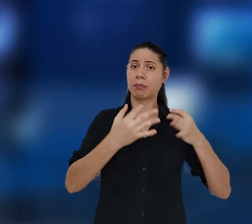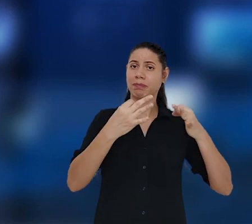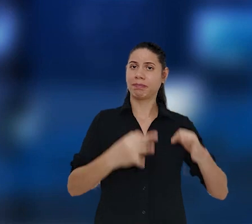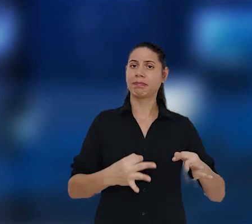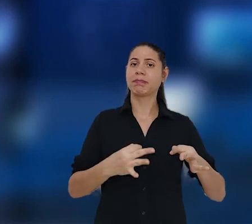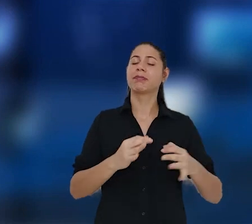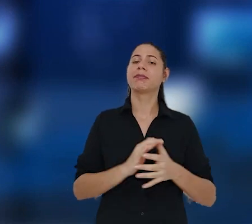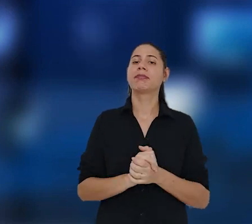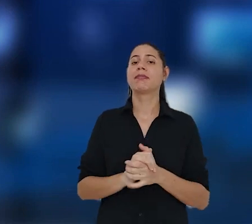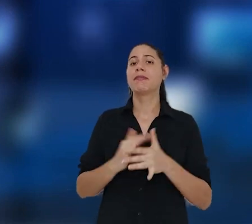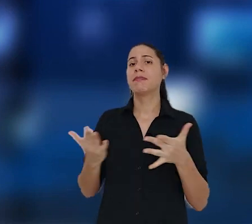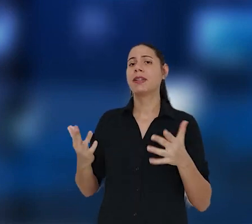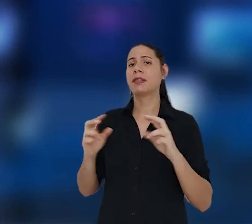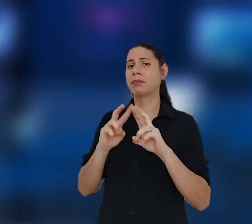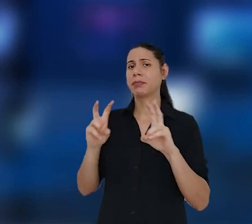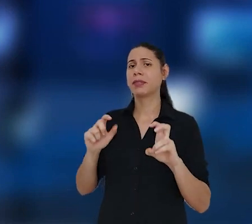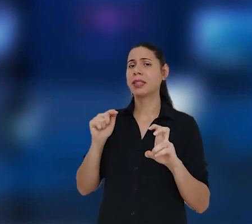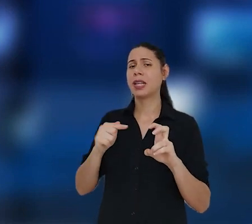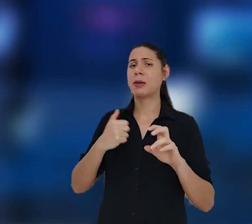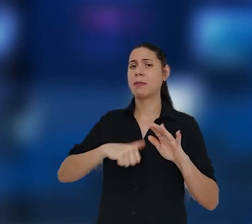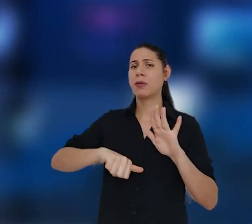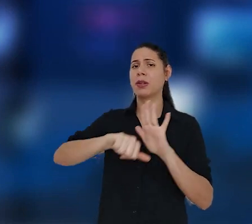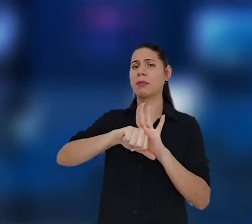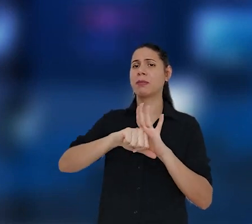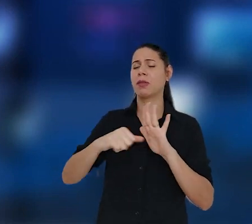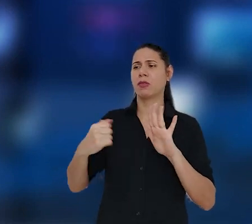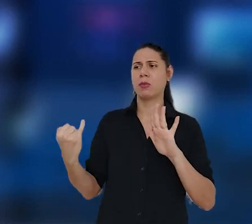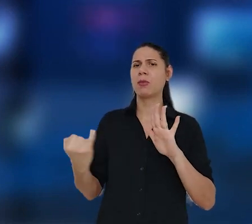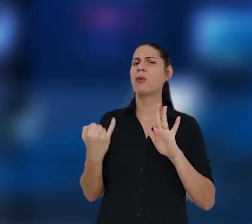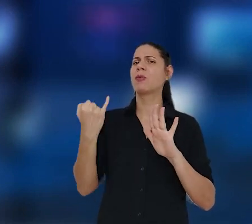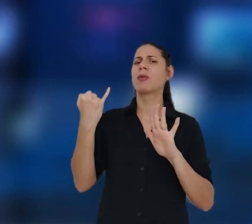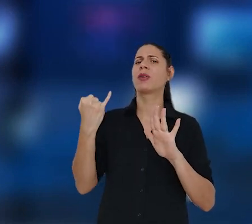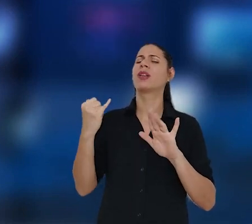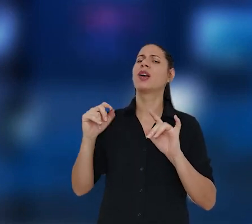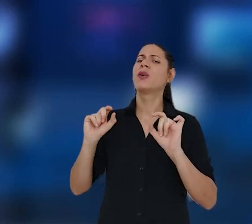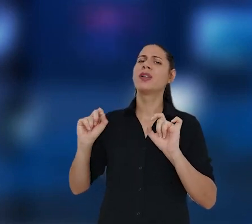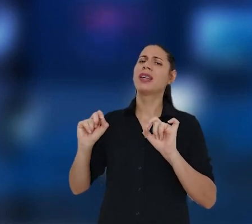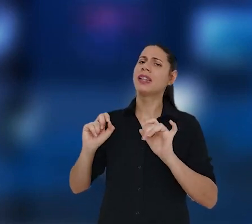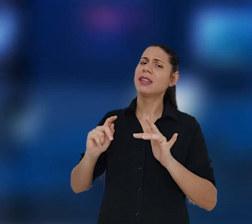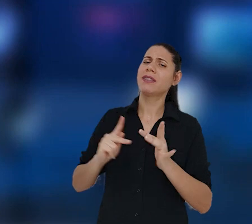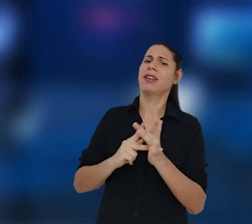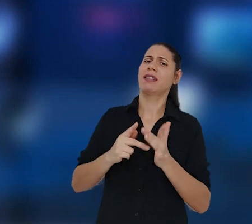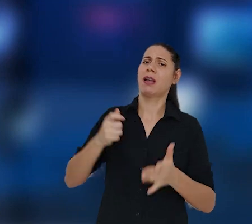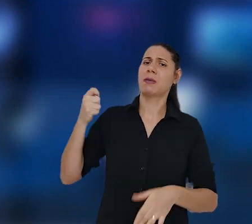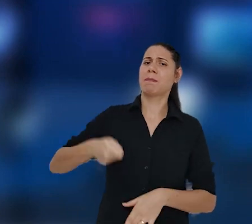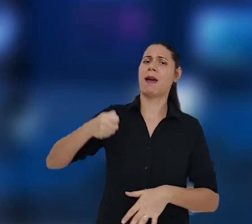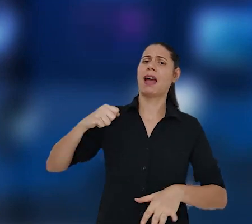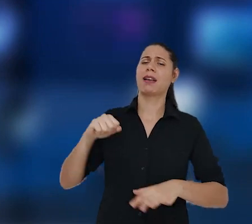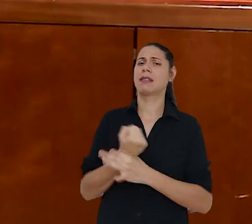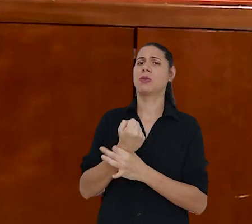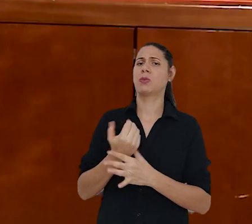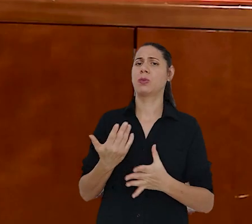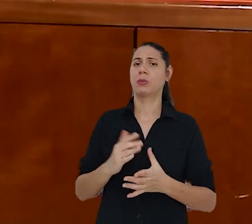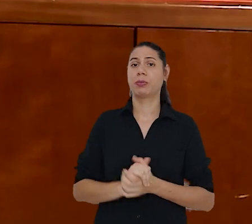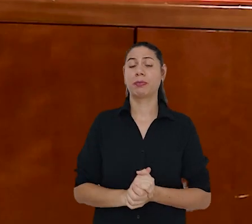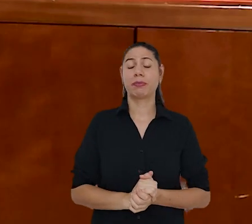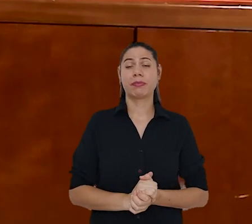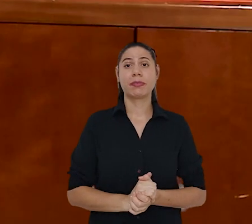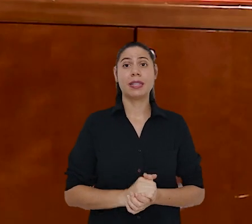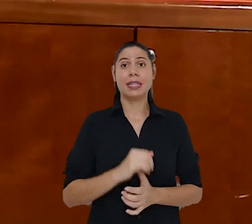nesse caso, a questão criminal teve muita relevância. O que de fato essa sentença garantiu ao autor?